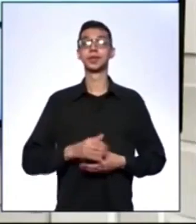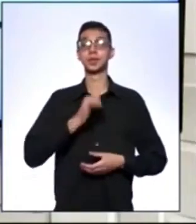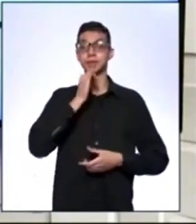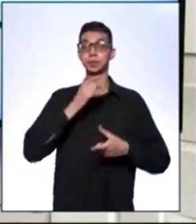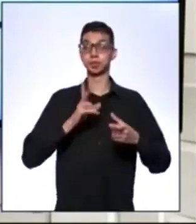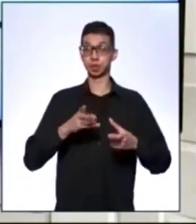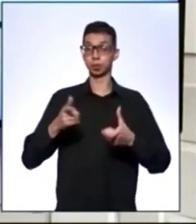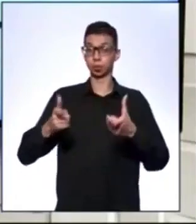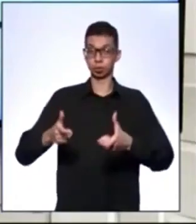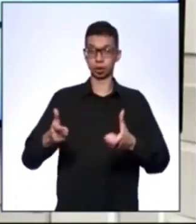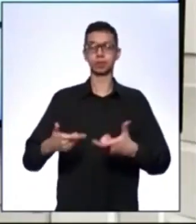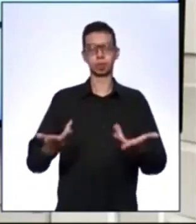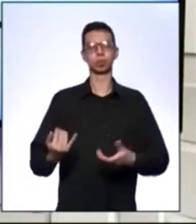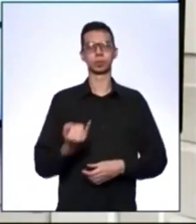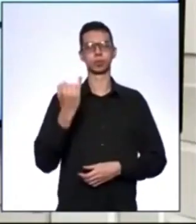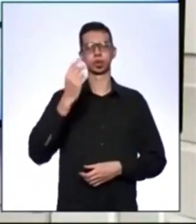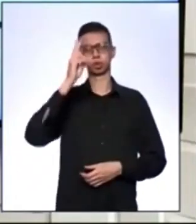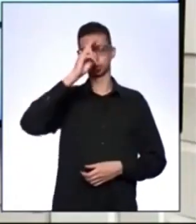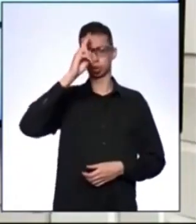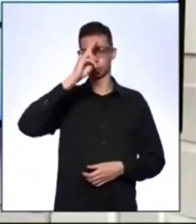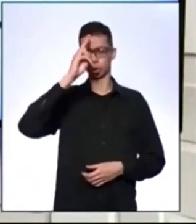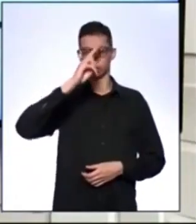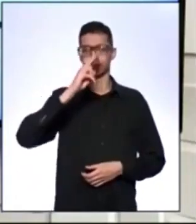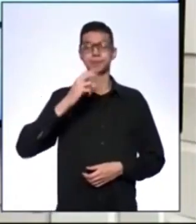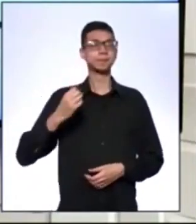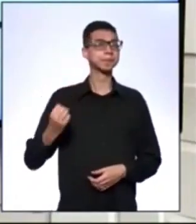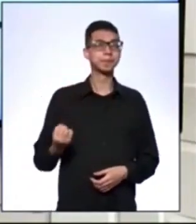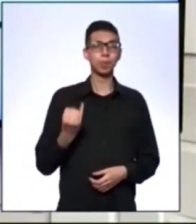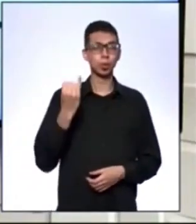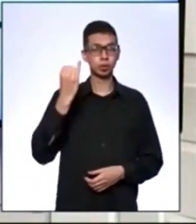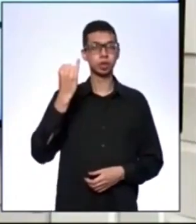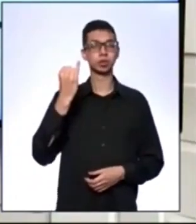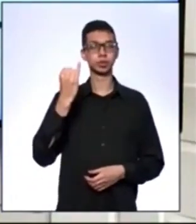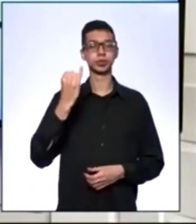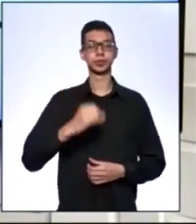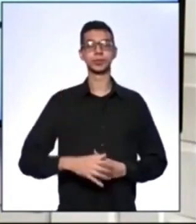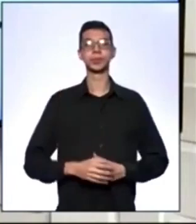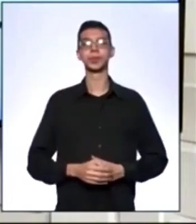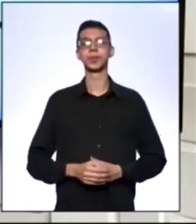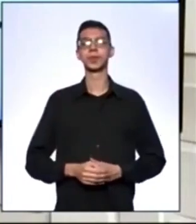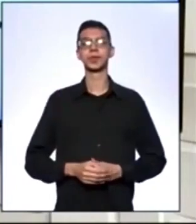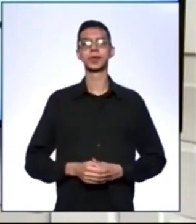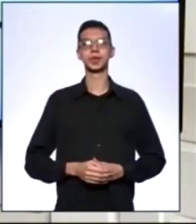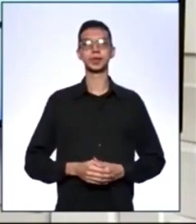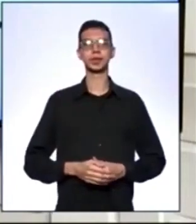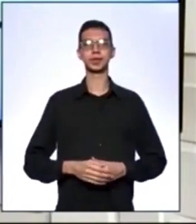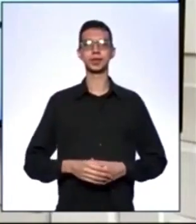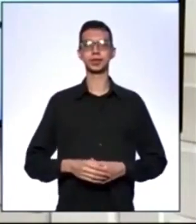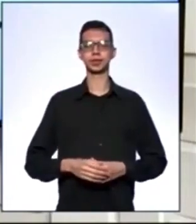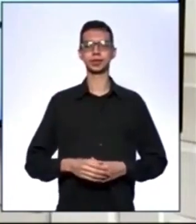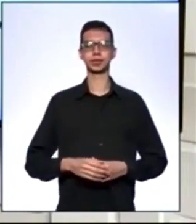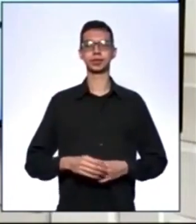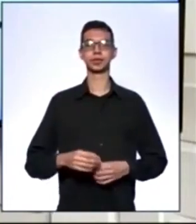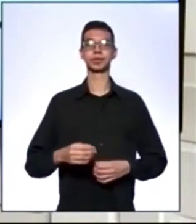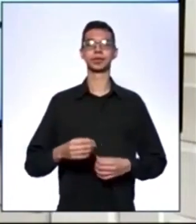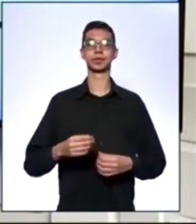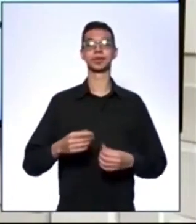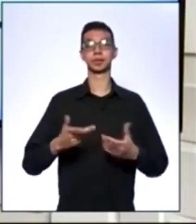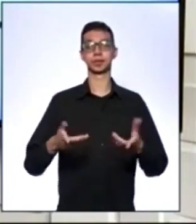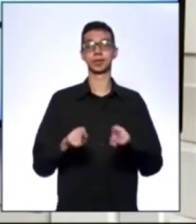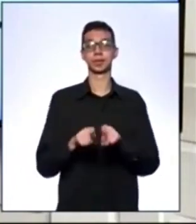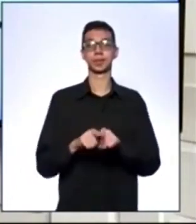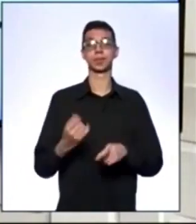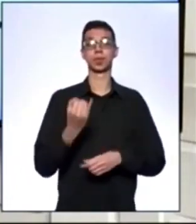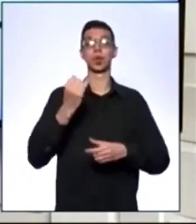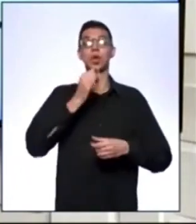Então ela tem importância histórica, muito importante para nós, né, brasileiros, e tem importância também do ponto de